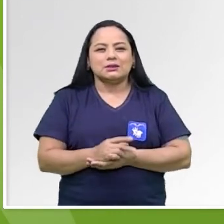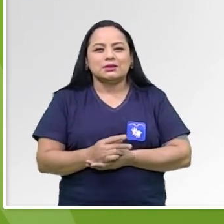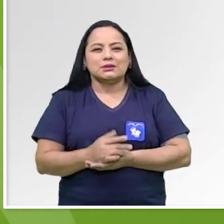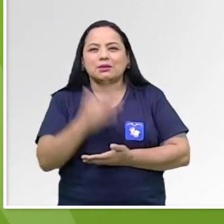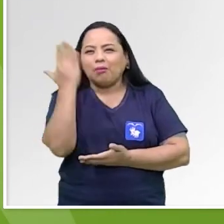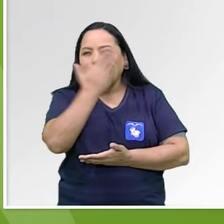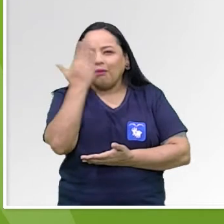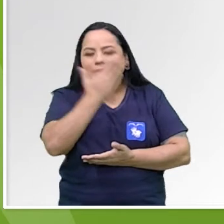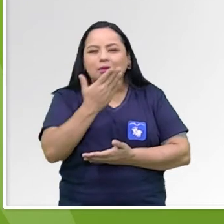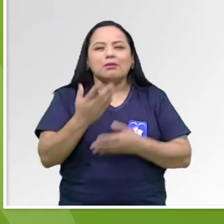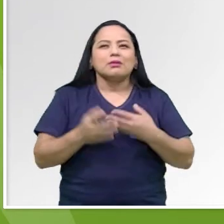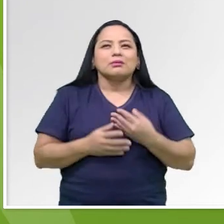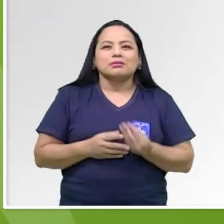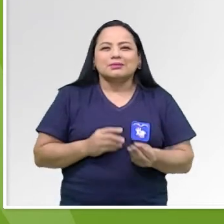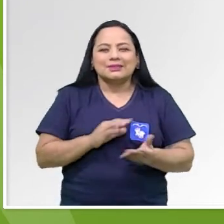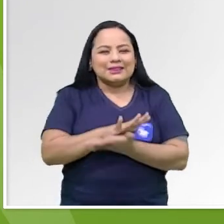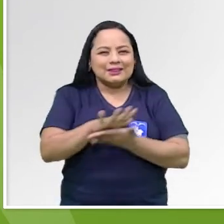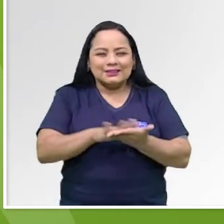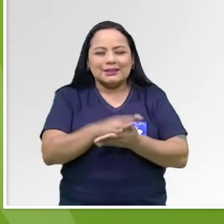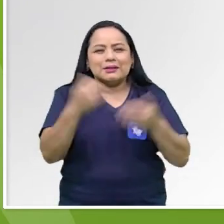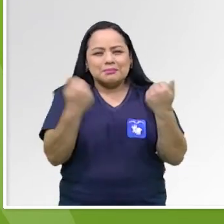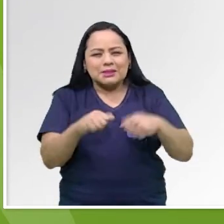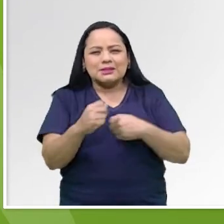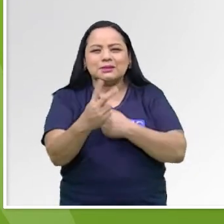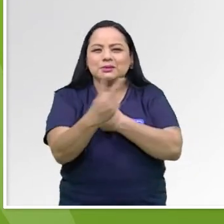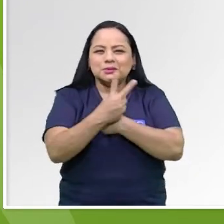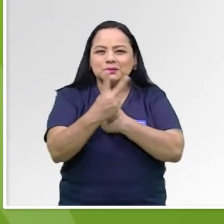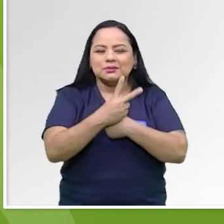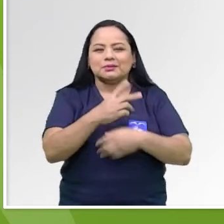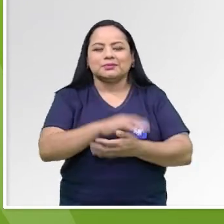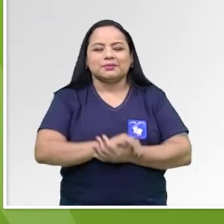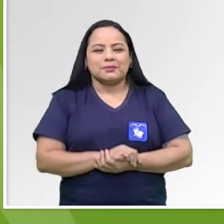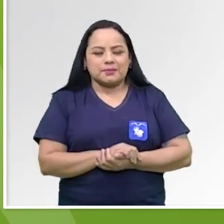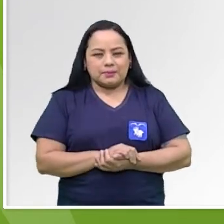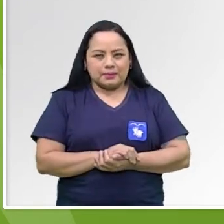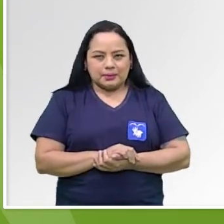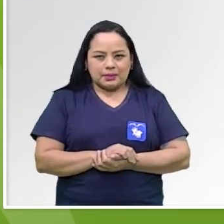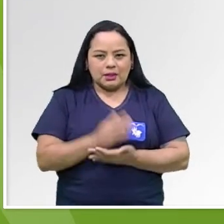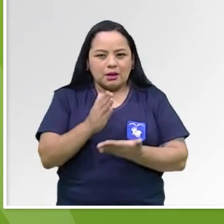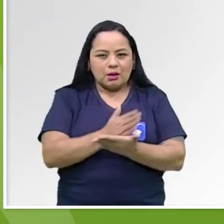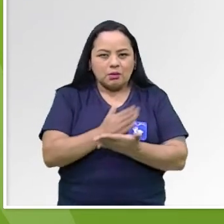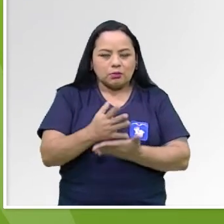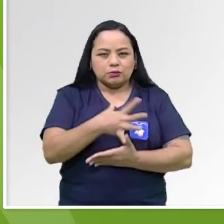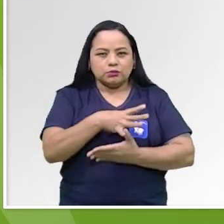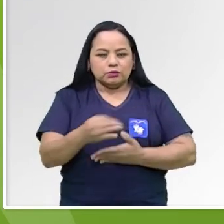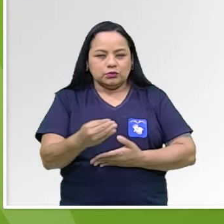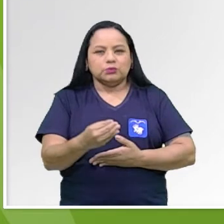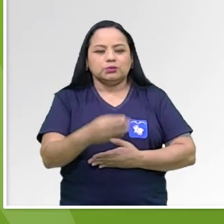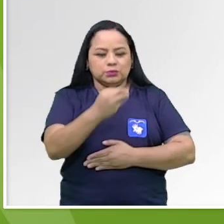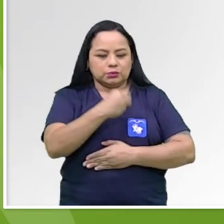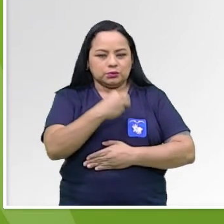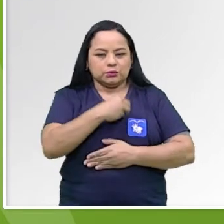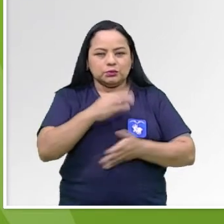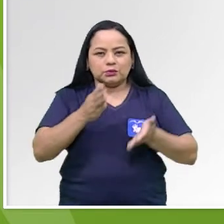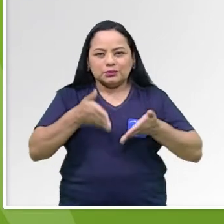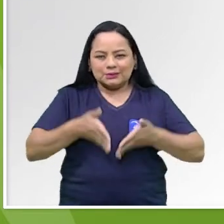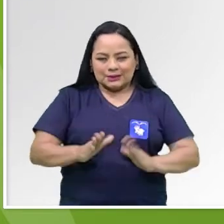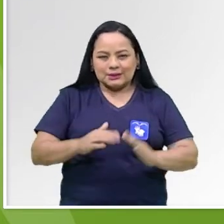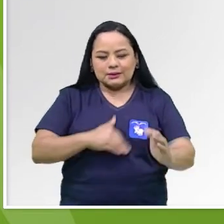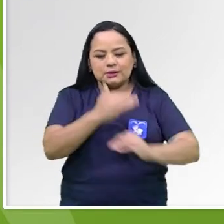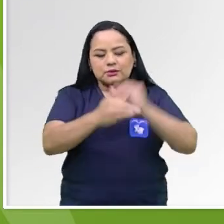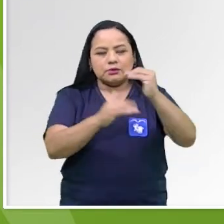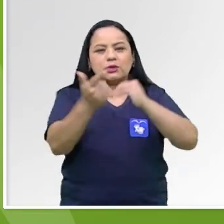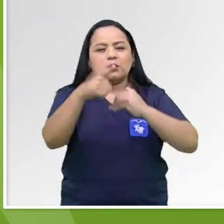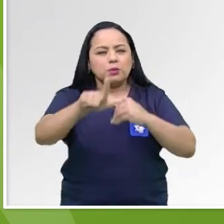estão surdos, então eles precisam do cuidado da mãe, tá? Então, alguns filhotes mamíferos nascem bem desenvolvidos e outros